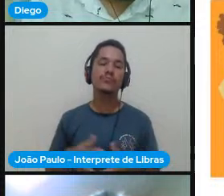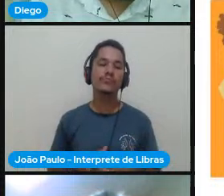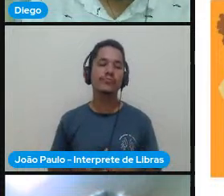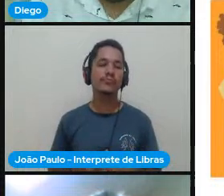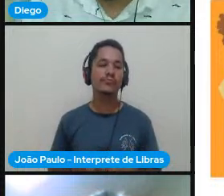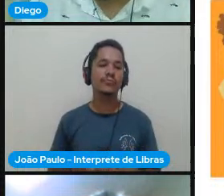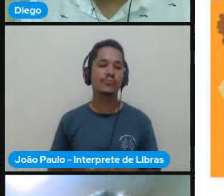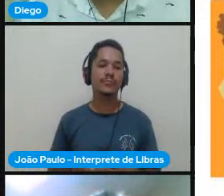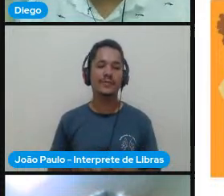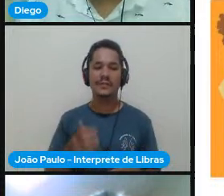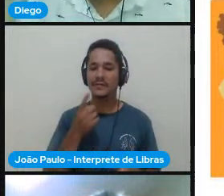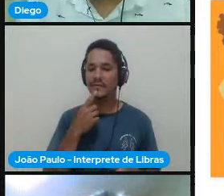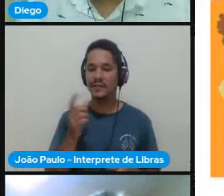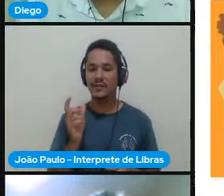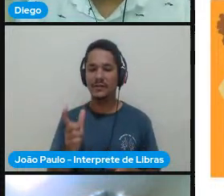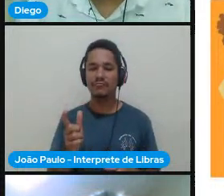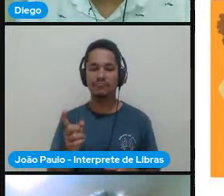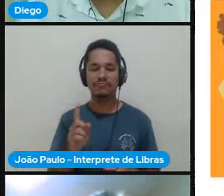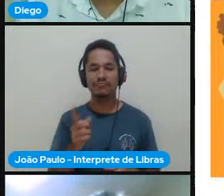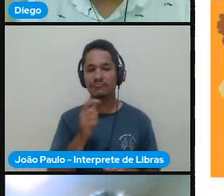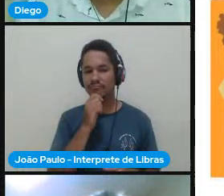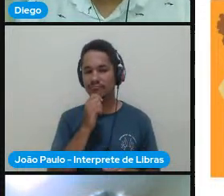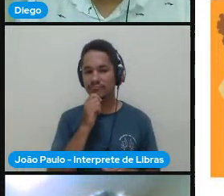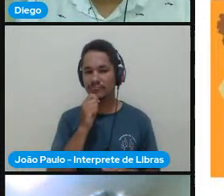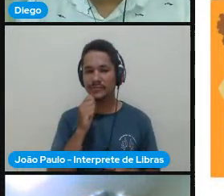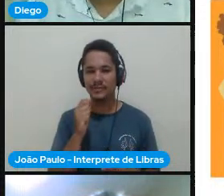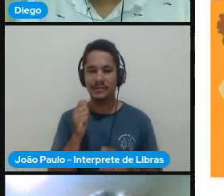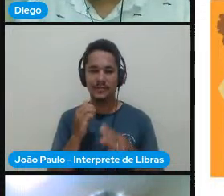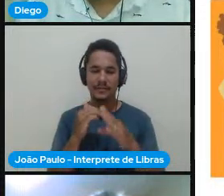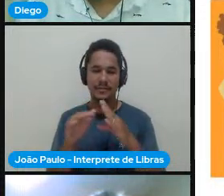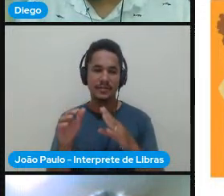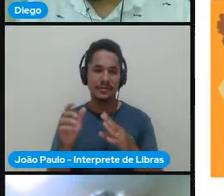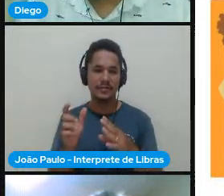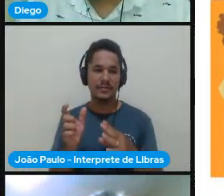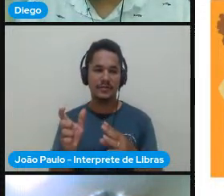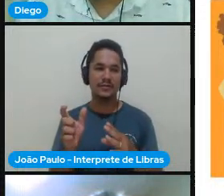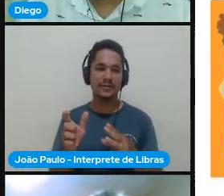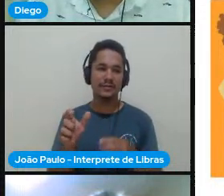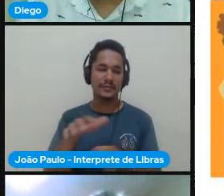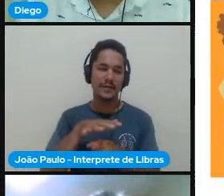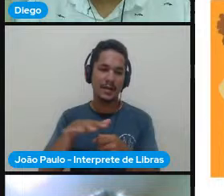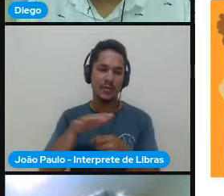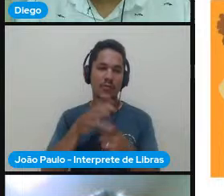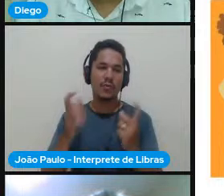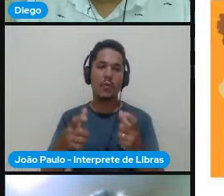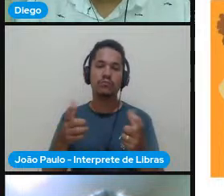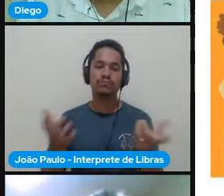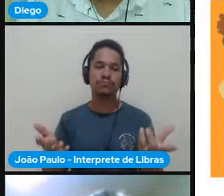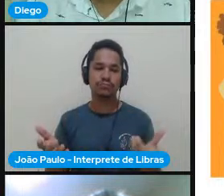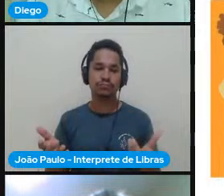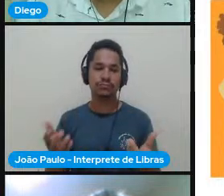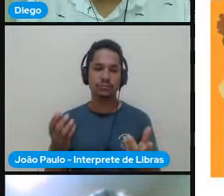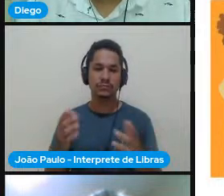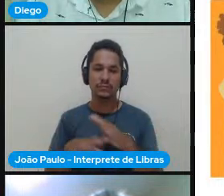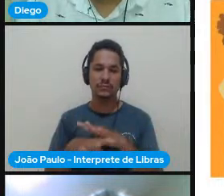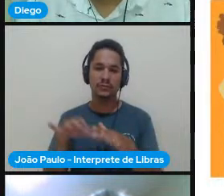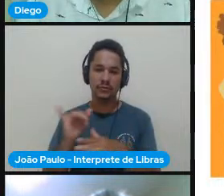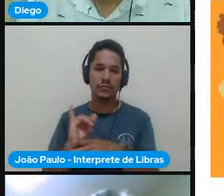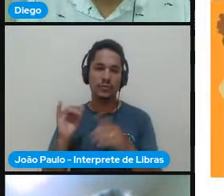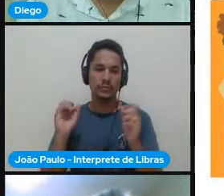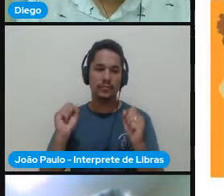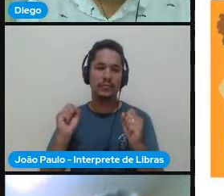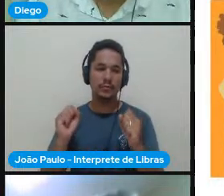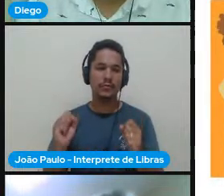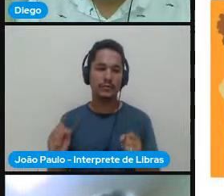Ela não destaca aqui. Se ela quiser colocar no chat, que eu acho que talvez seja mais rápido aí, do YouTube.